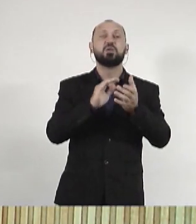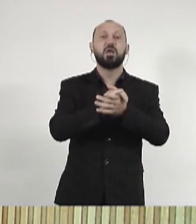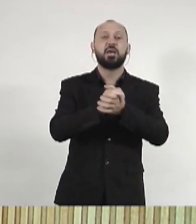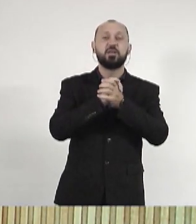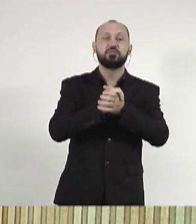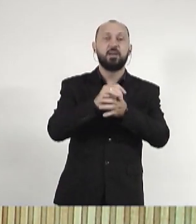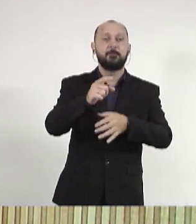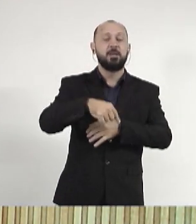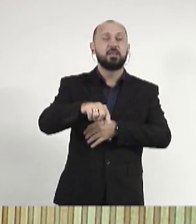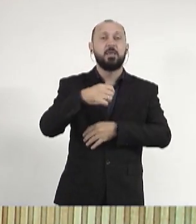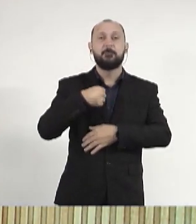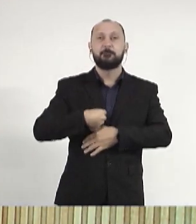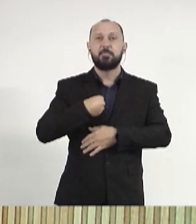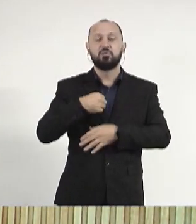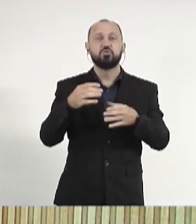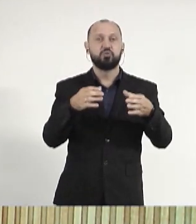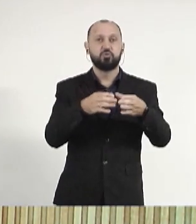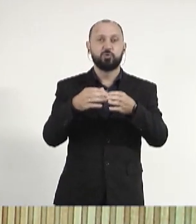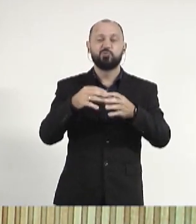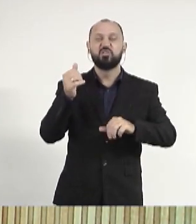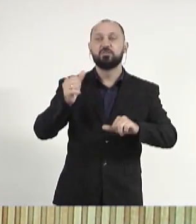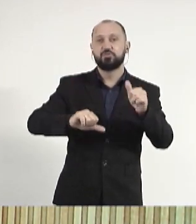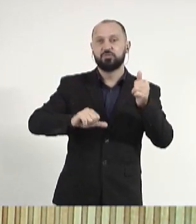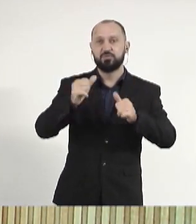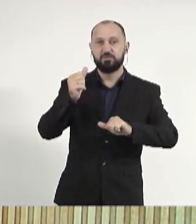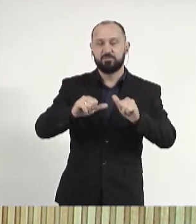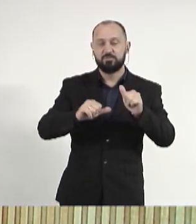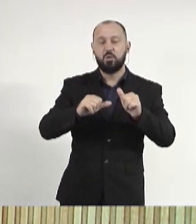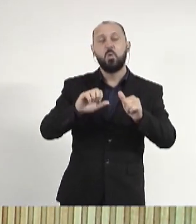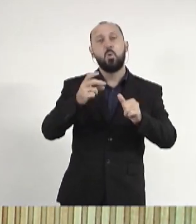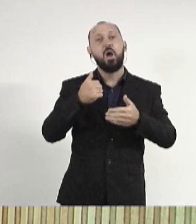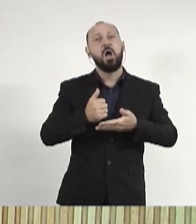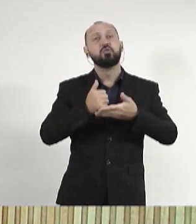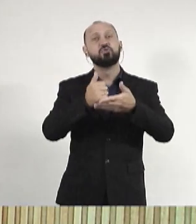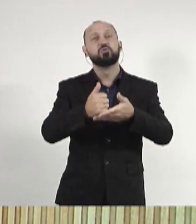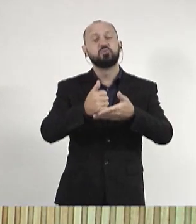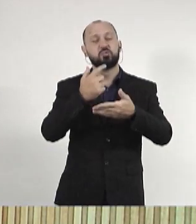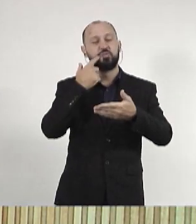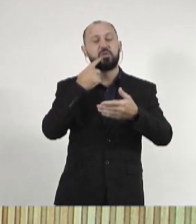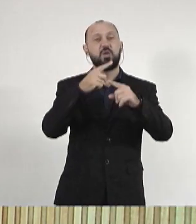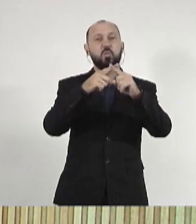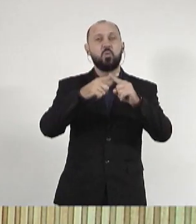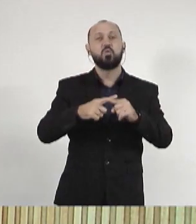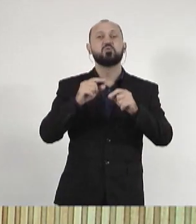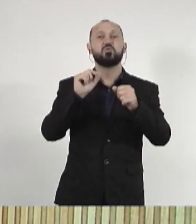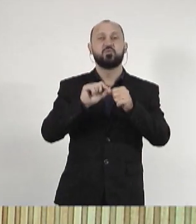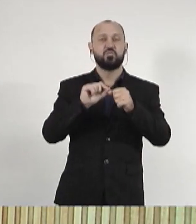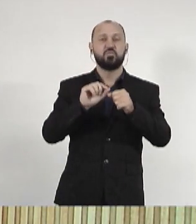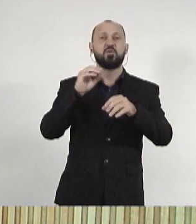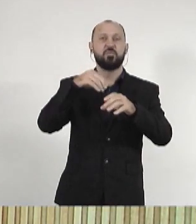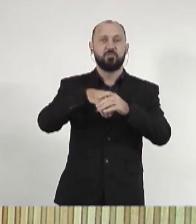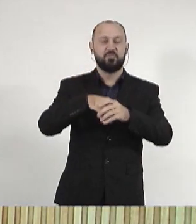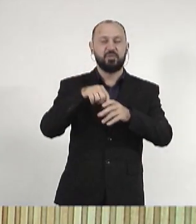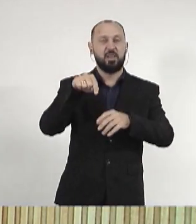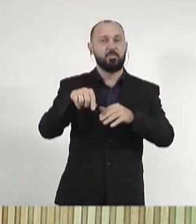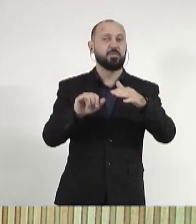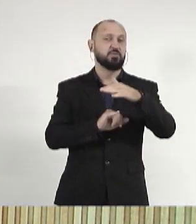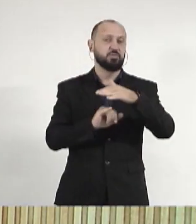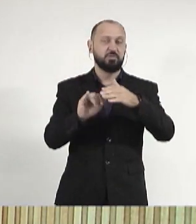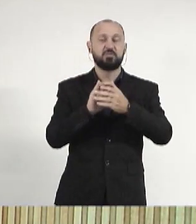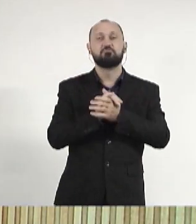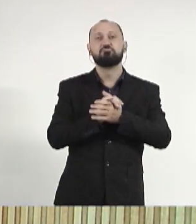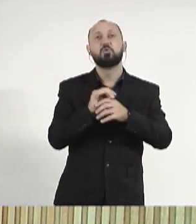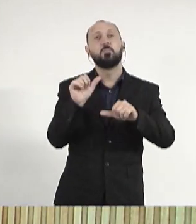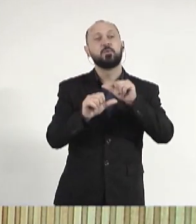gratificação para todos os integrantes de comissão examinadora ou auxiliares em concurso público realizado pela instituição. Então,